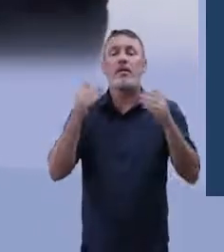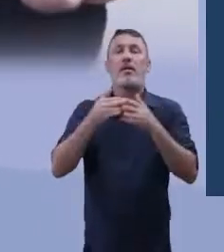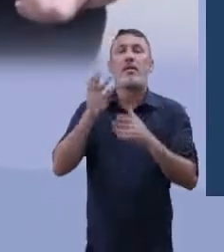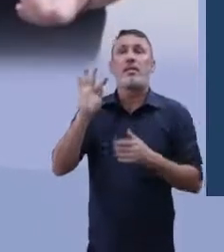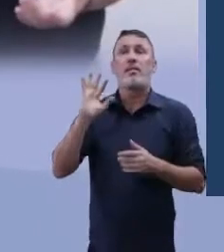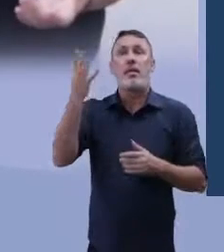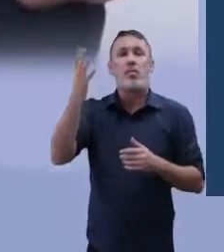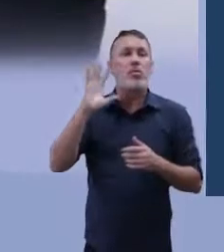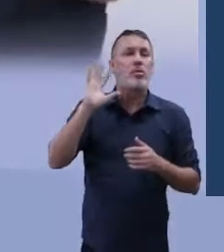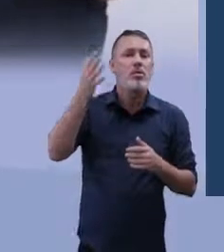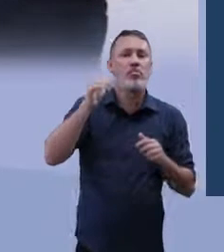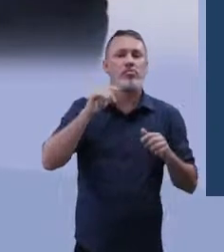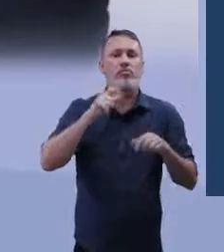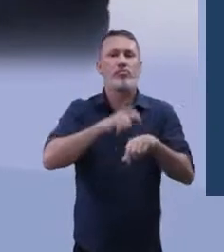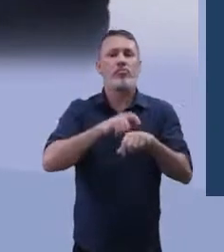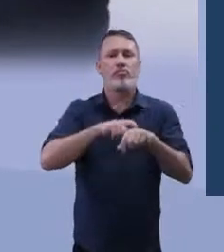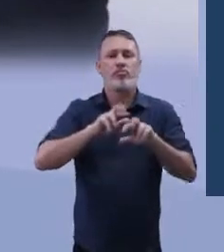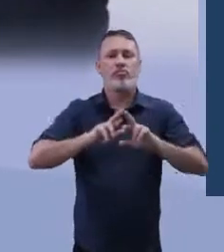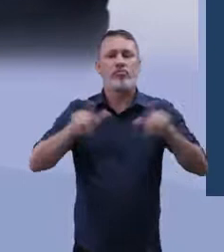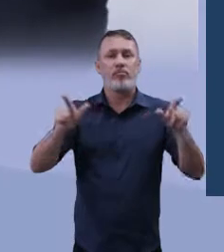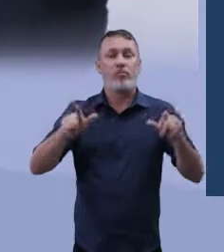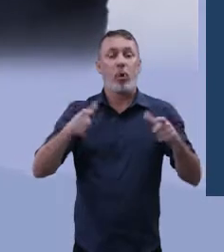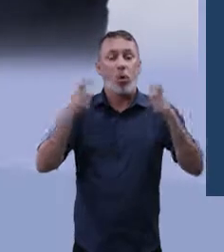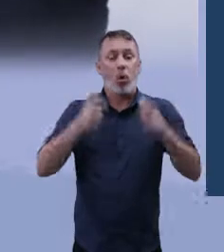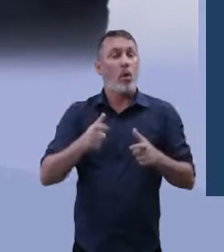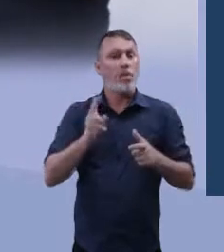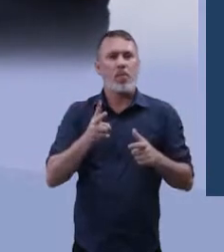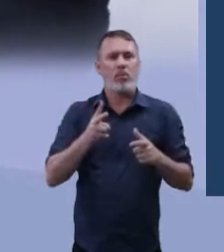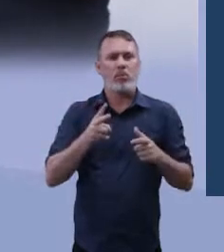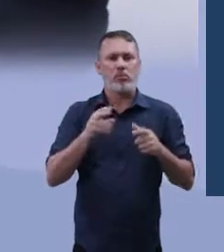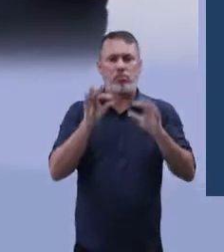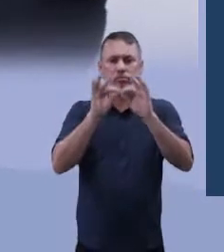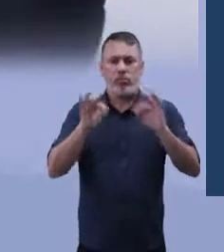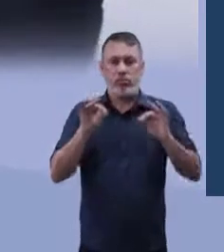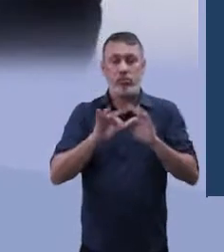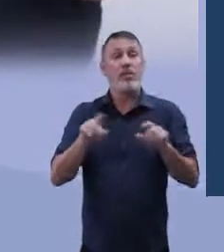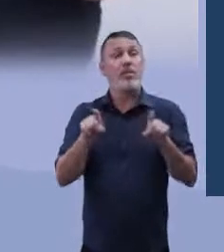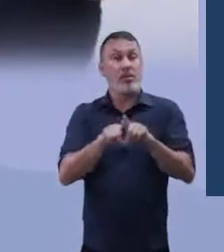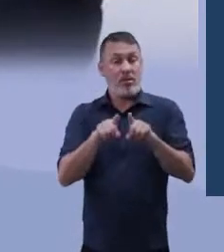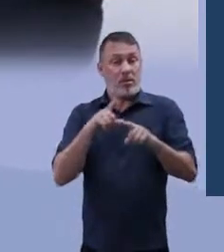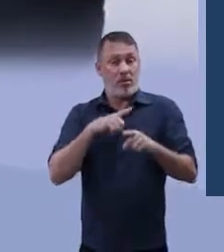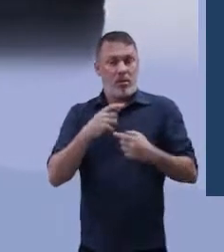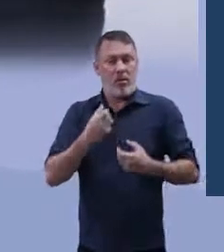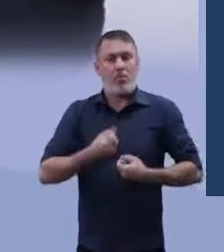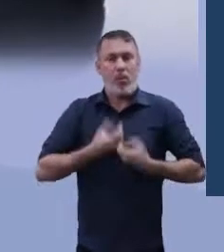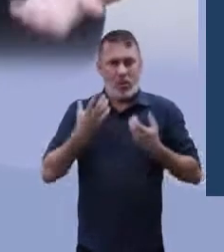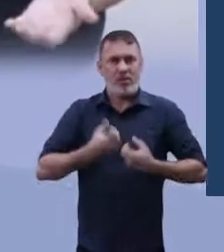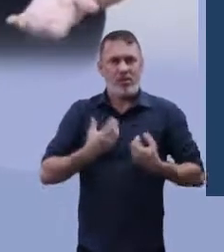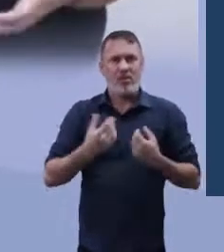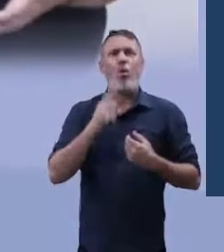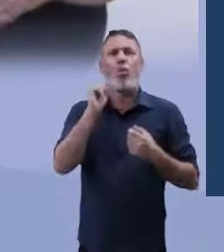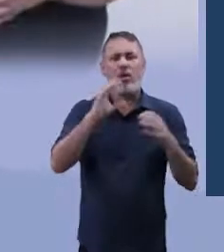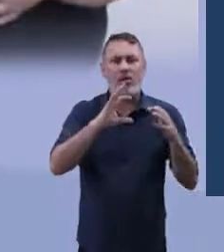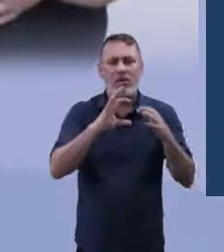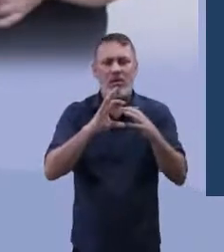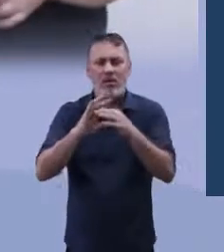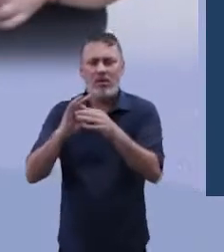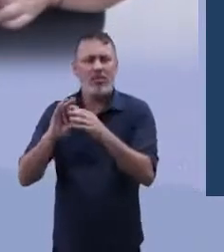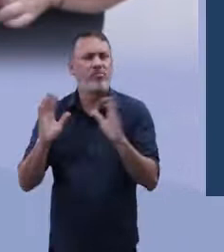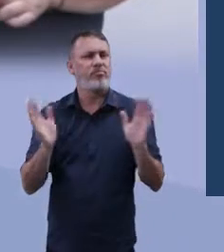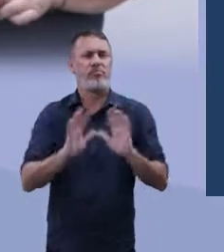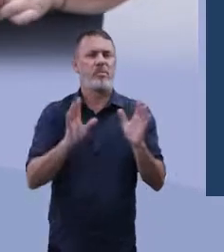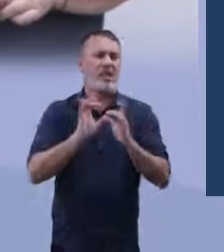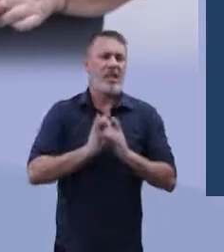de temporalidades diferentes em mesmo lugar. A poesia, por meio dos versos livres, apresentará